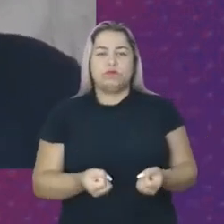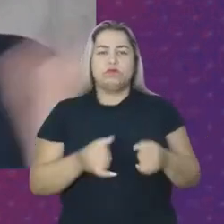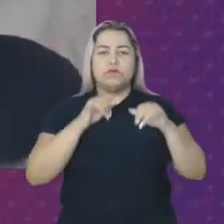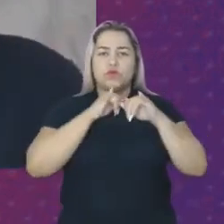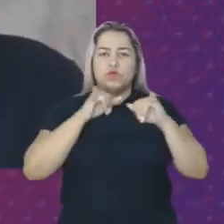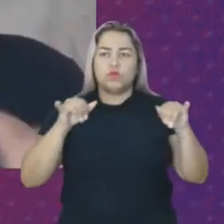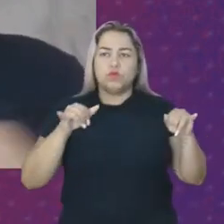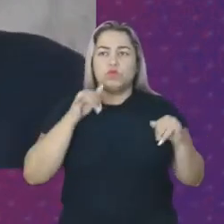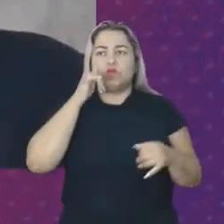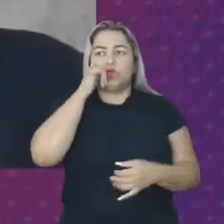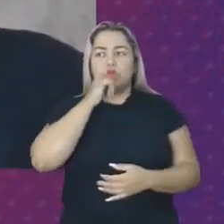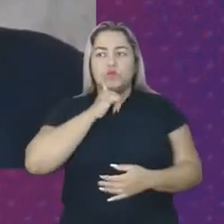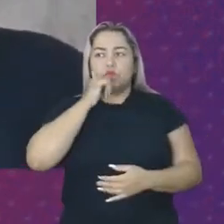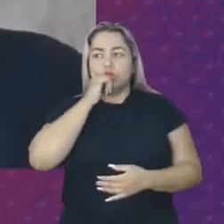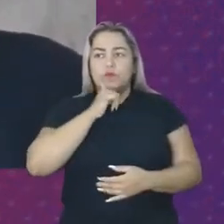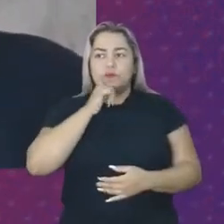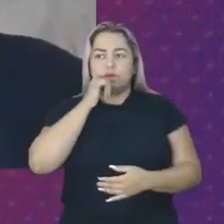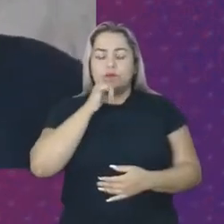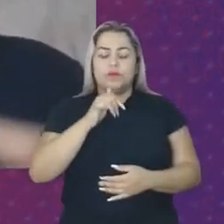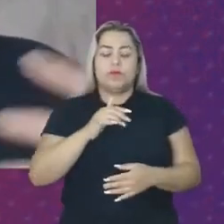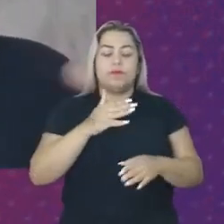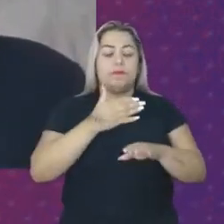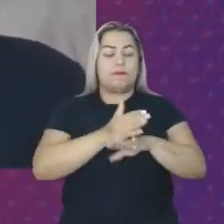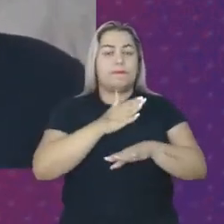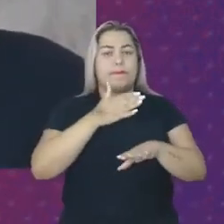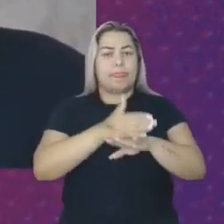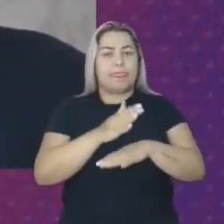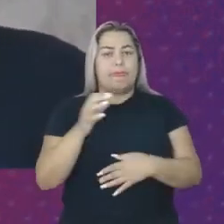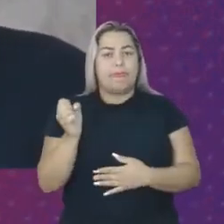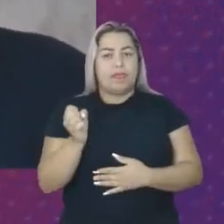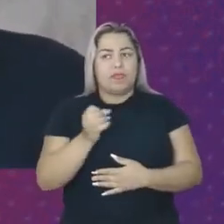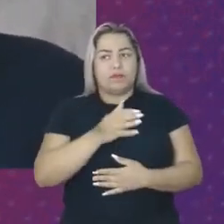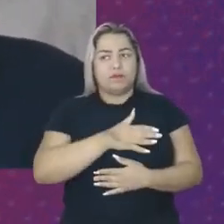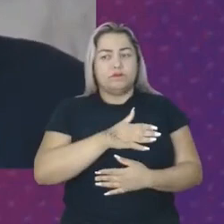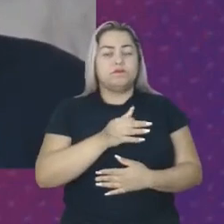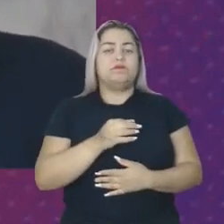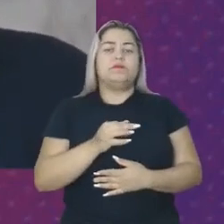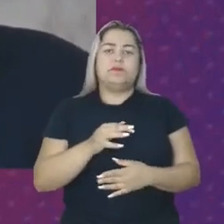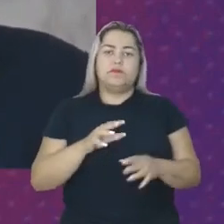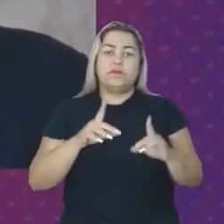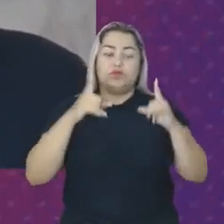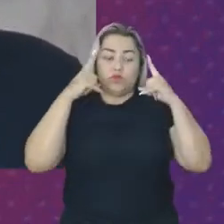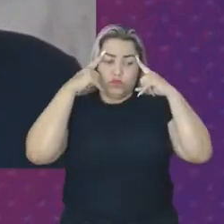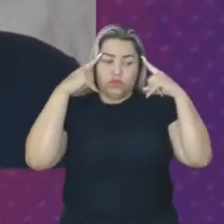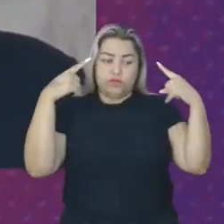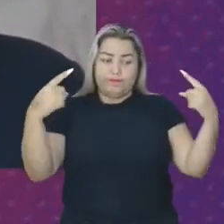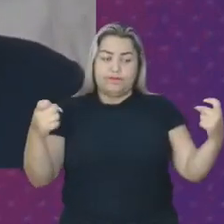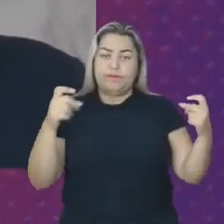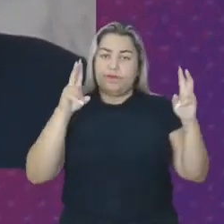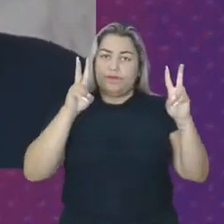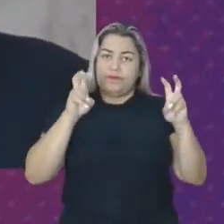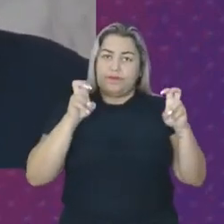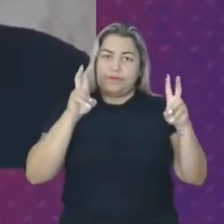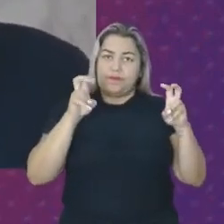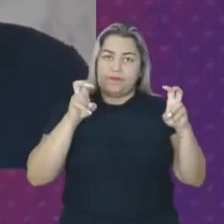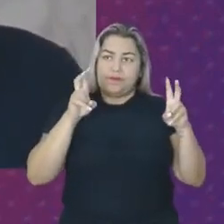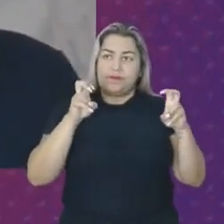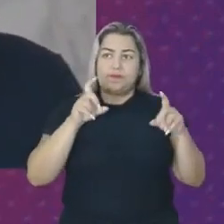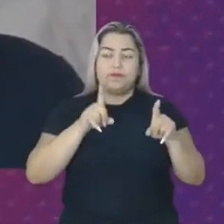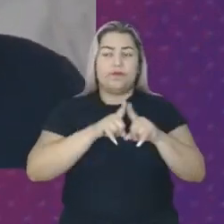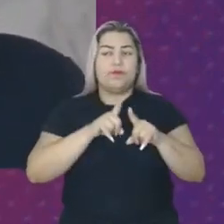mulheres. Inclusive, fizemos capacitação sobre as novas formas de violência, sobre